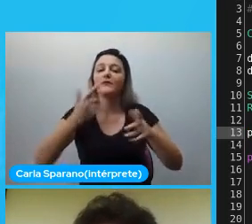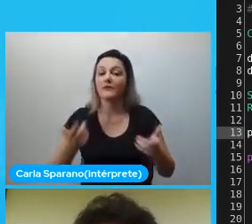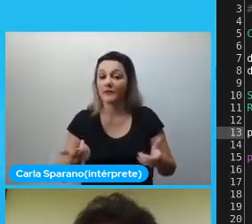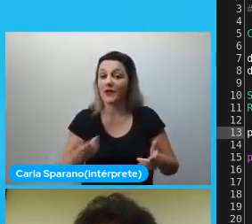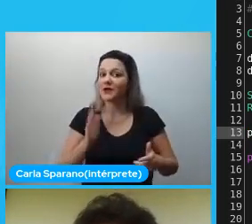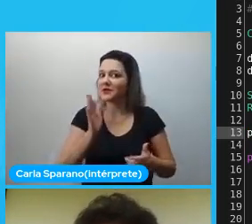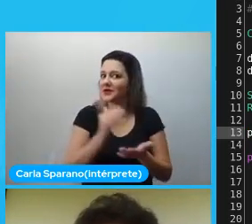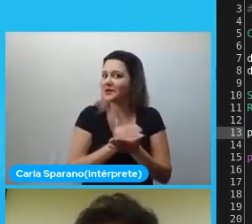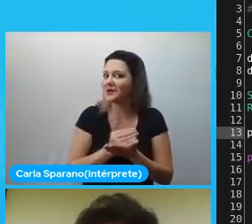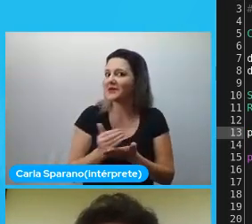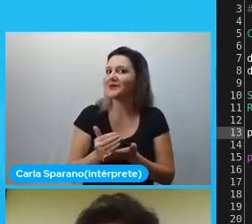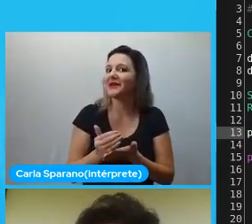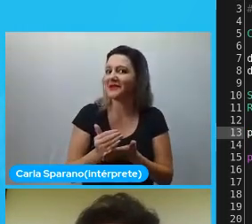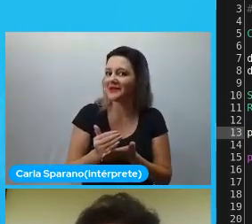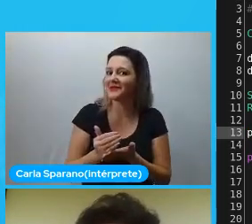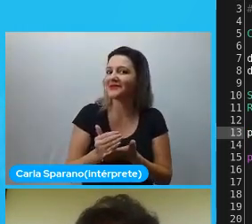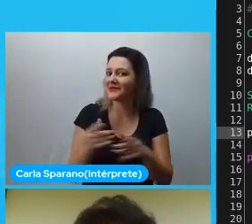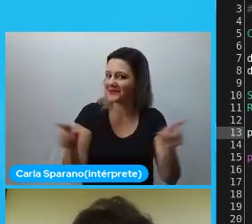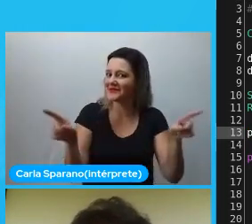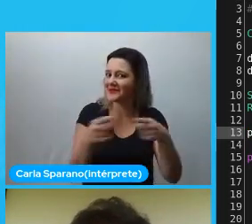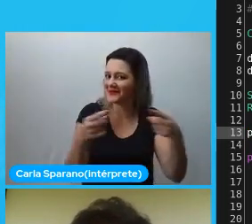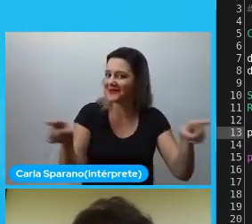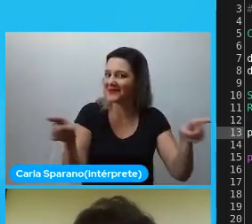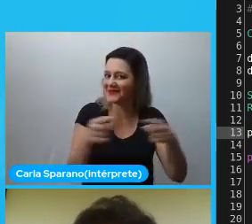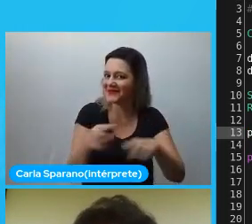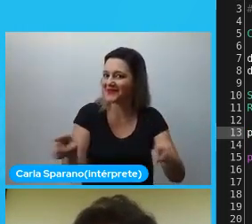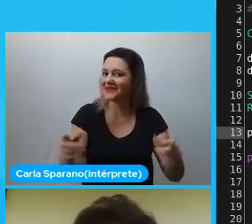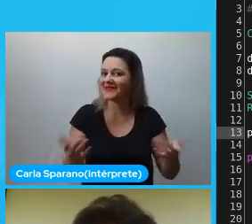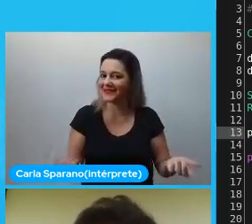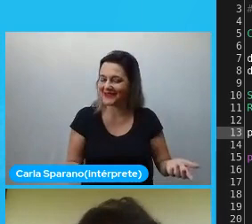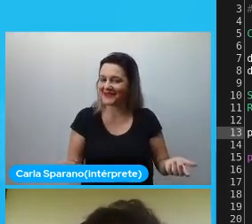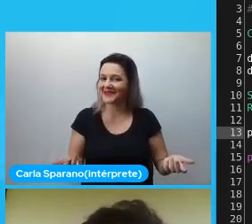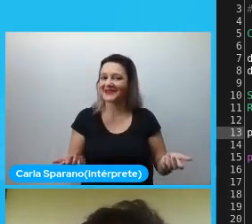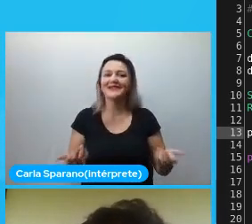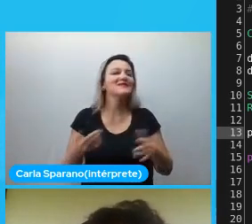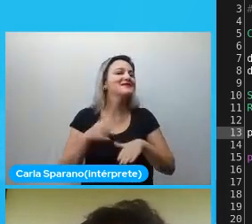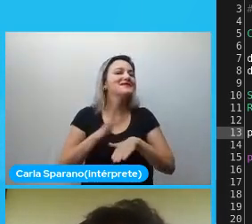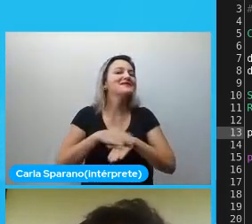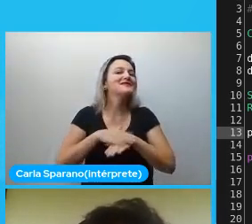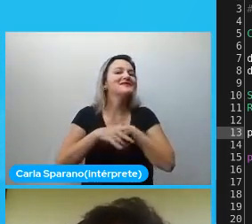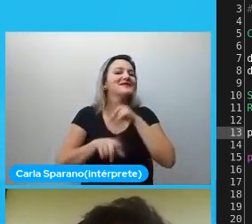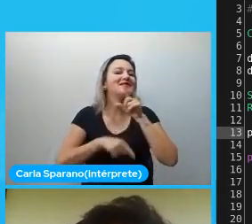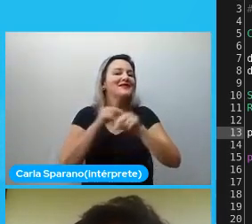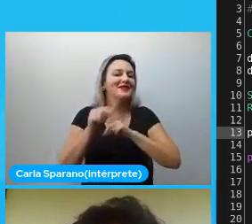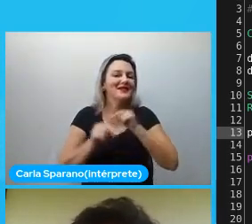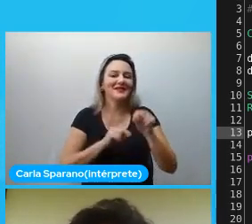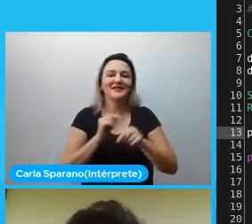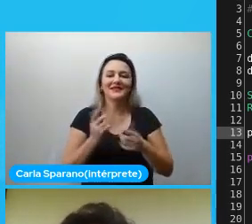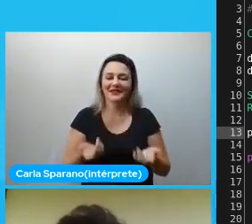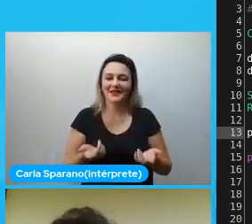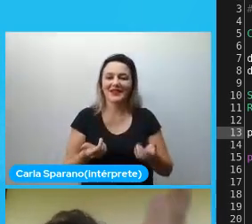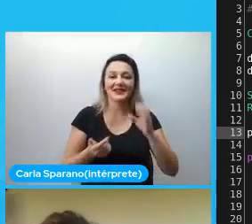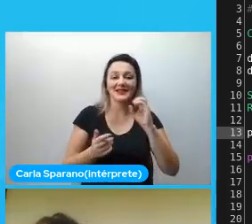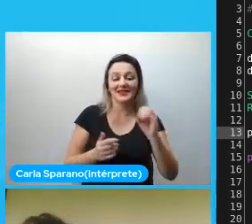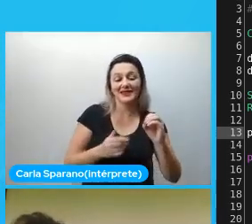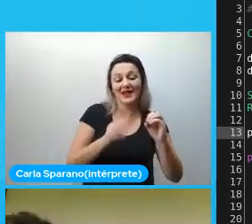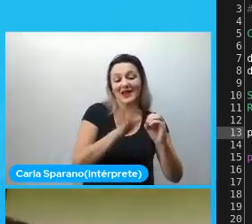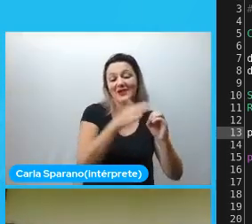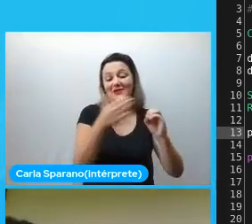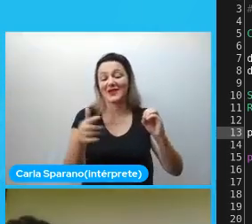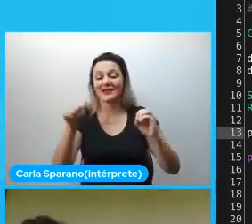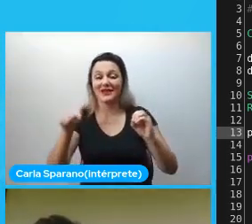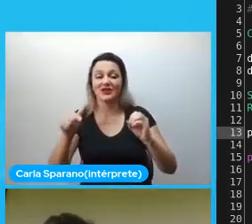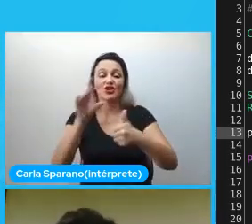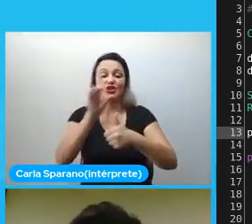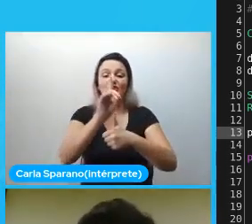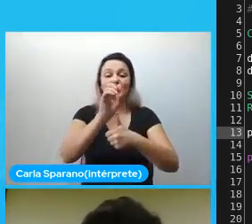Já tá começando a ficar uma música, né? Basicamente, o que eu fiz aqui? Eu tô passando todas as notas da escala, de 0 a 7, Dó, Ré, Mi, Fá, Sol, Lá, Si,